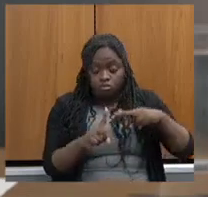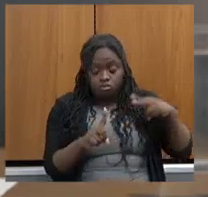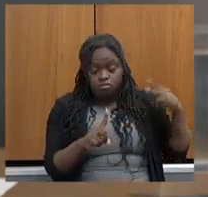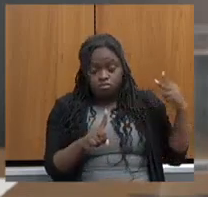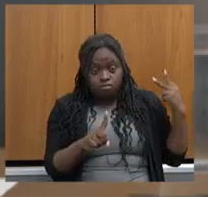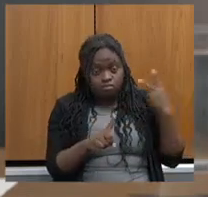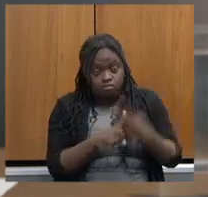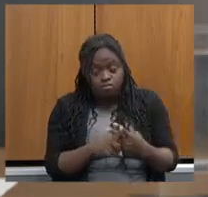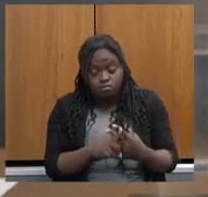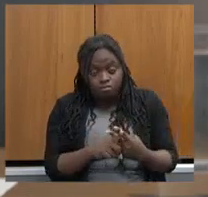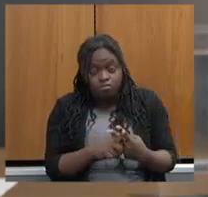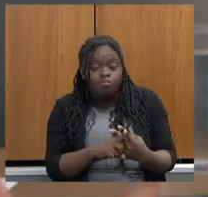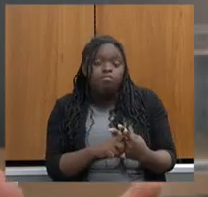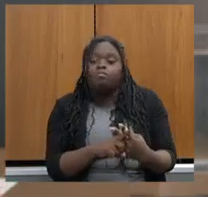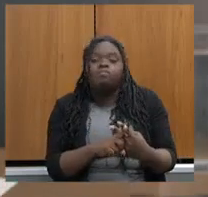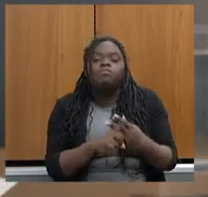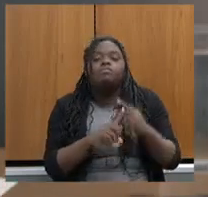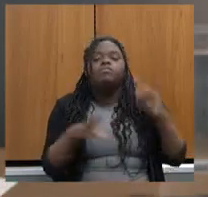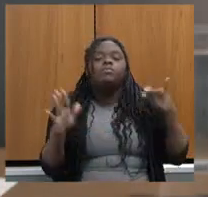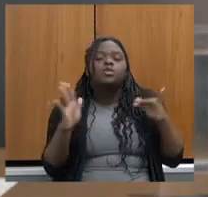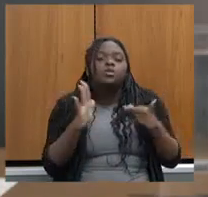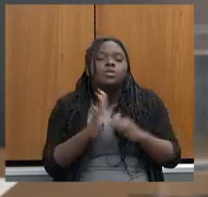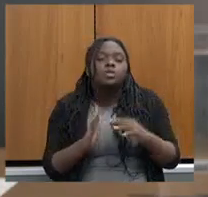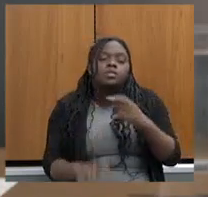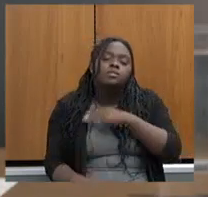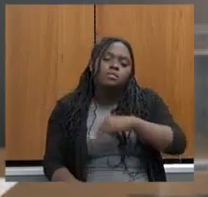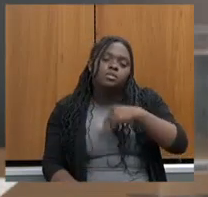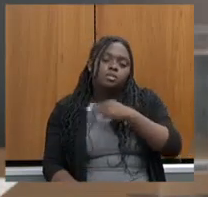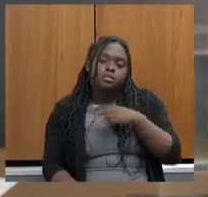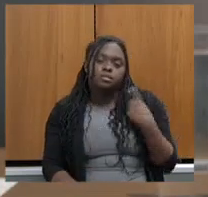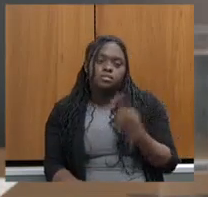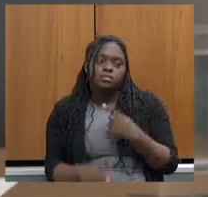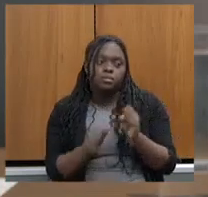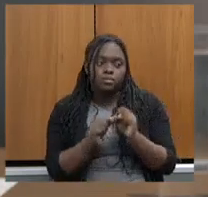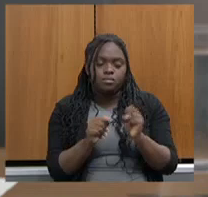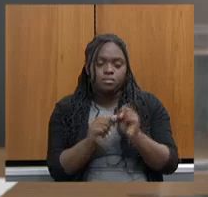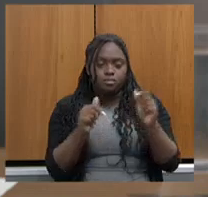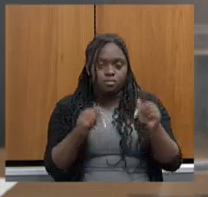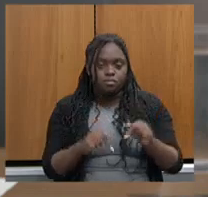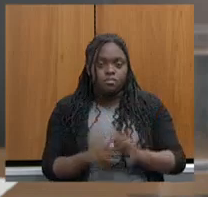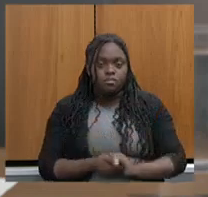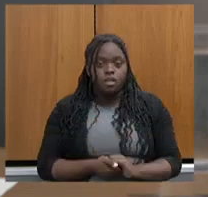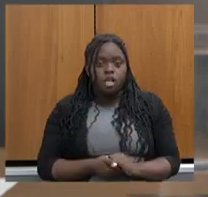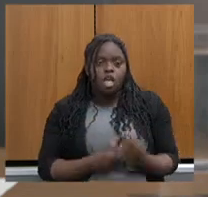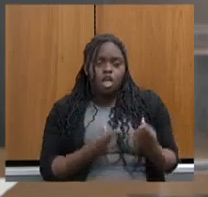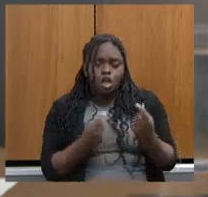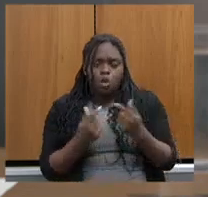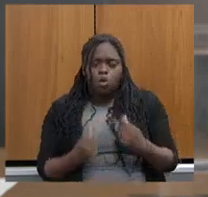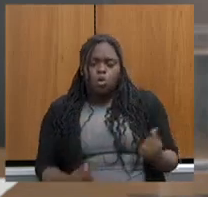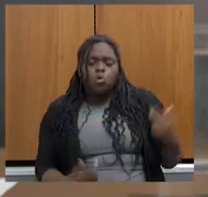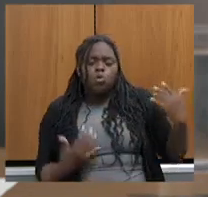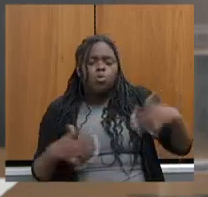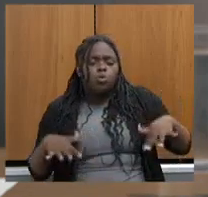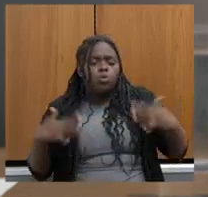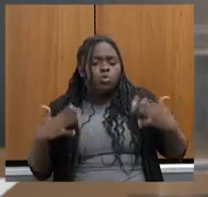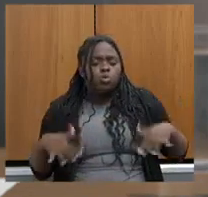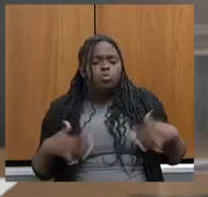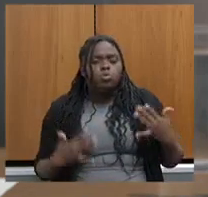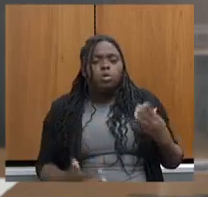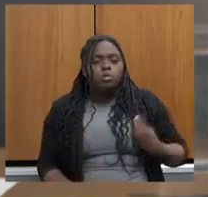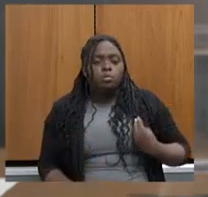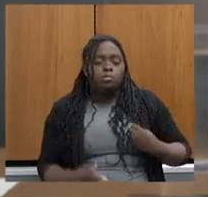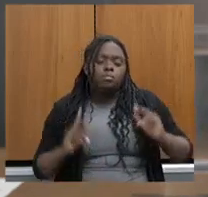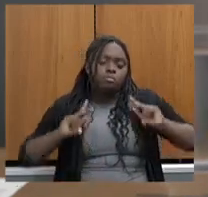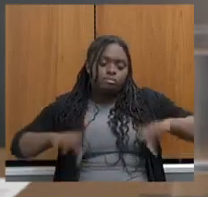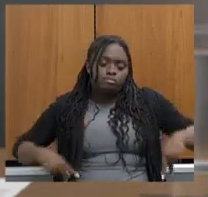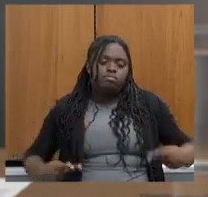esse atendimento por todas essas missões que a gente fez aqui isso é de valor inestimável para a vida